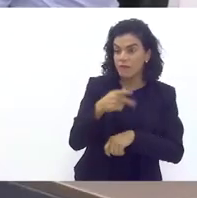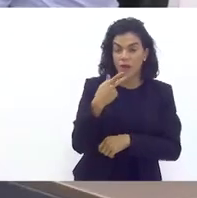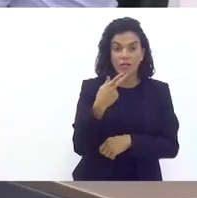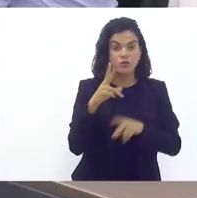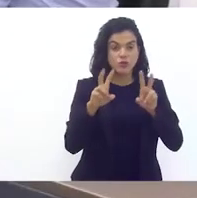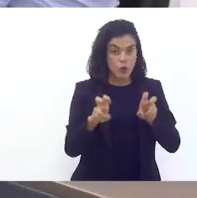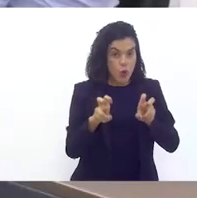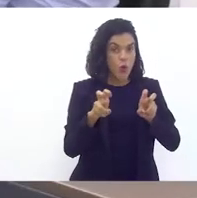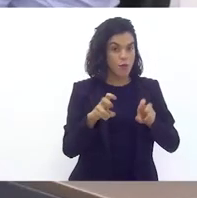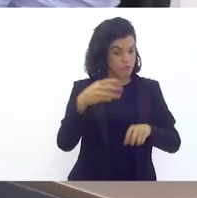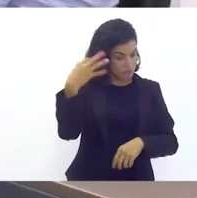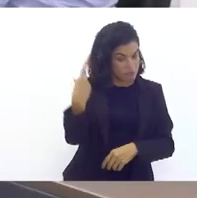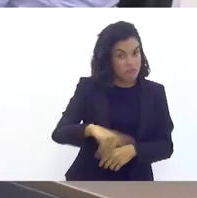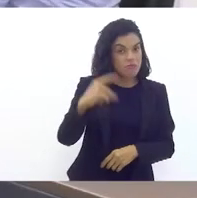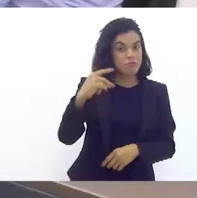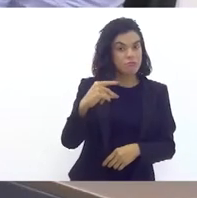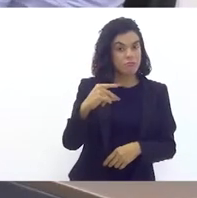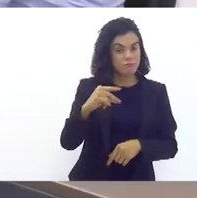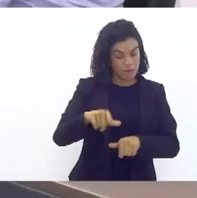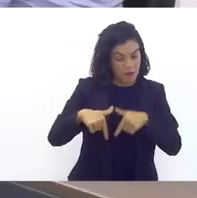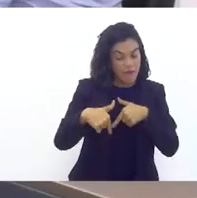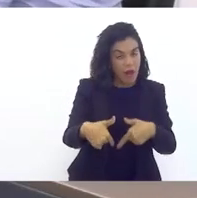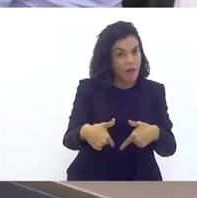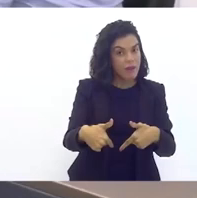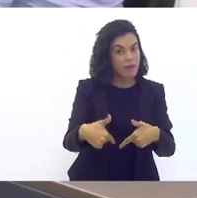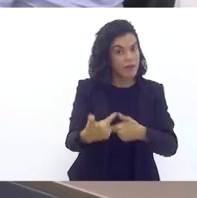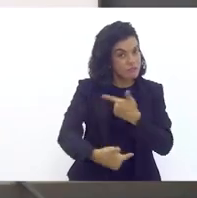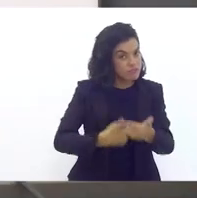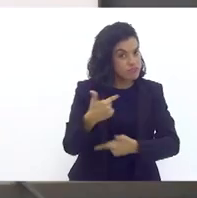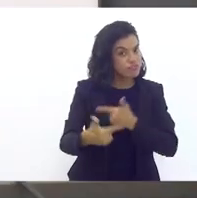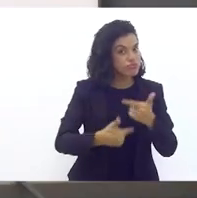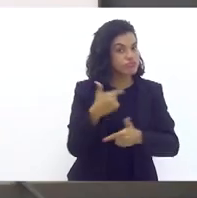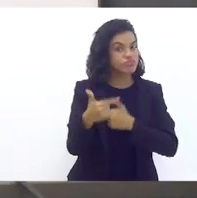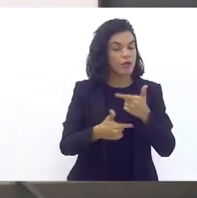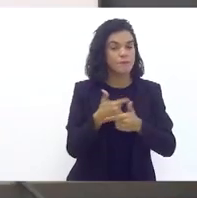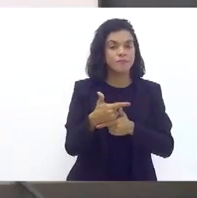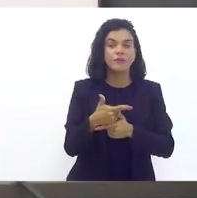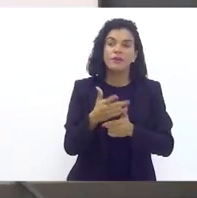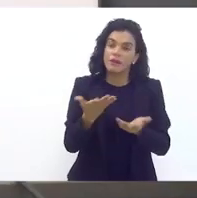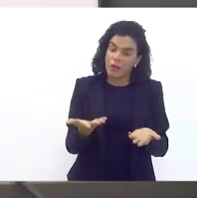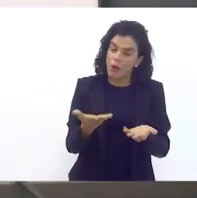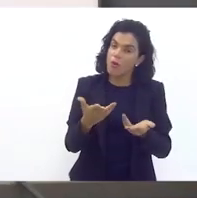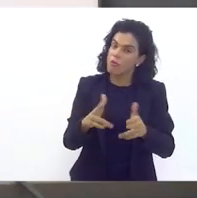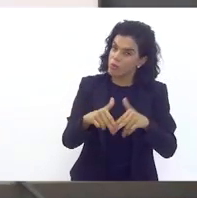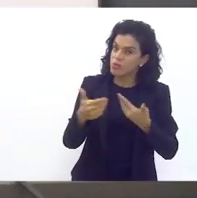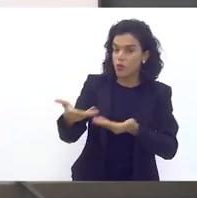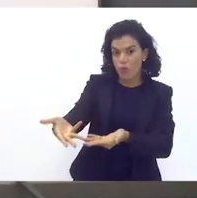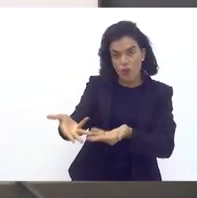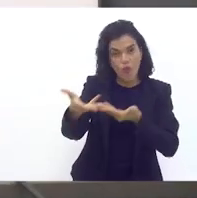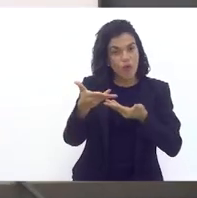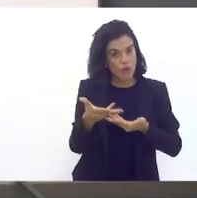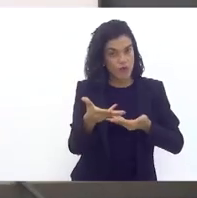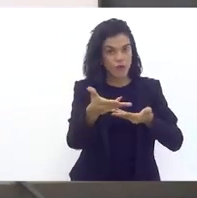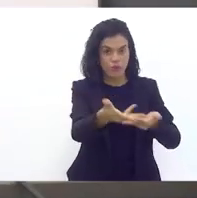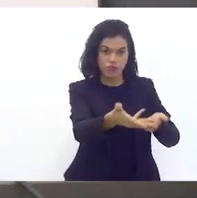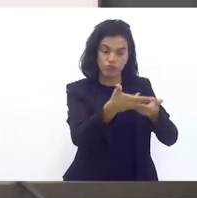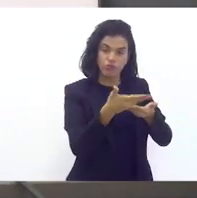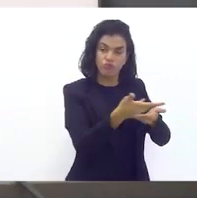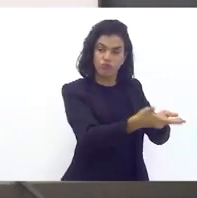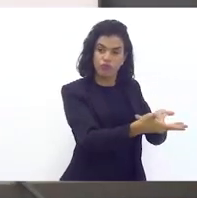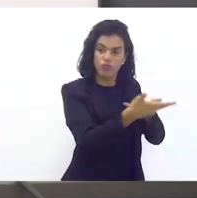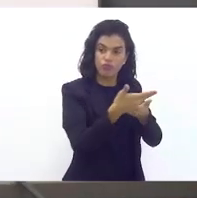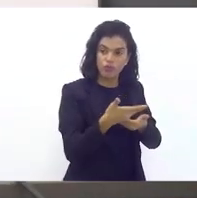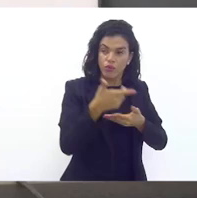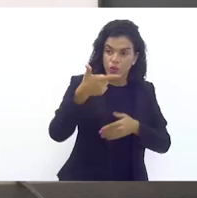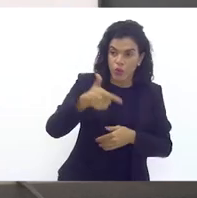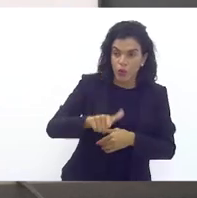mesa de negociação para valer. Isso. Não então, é? Então, assim, deixo o convite para que a gente tenha essa mesa